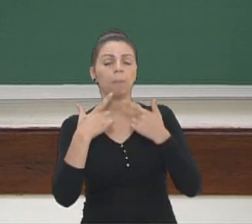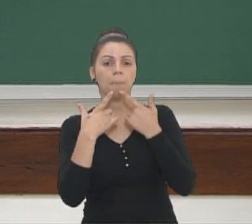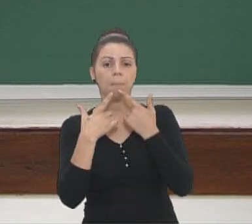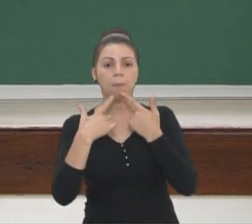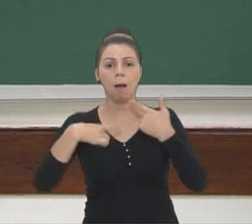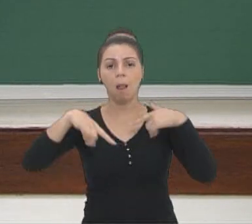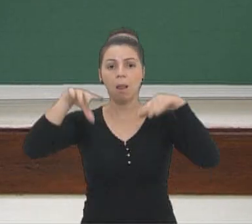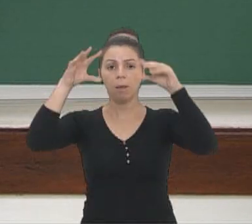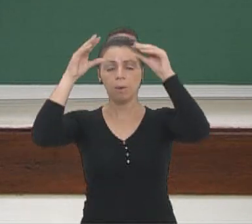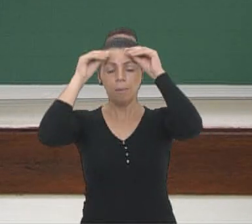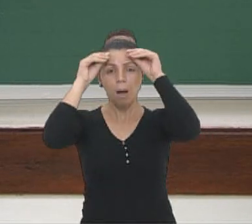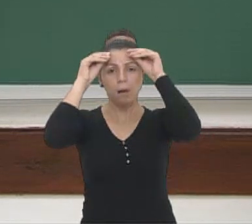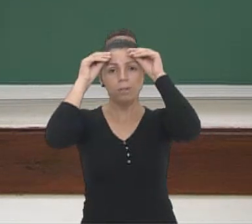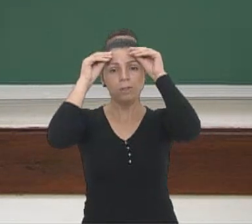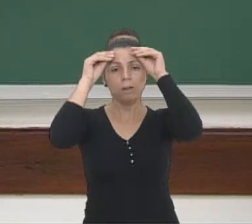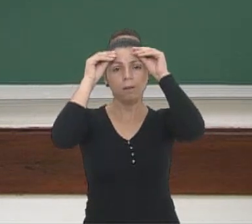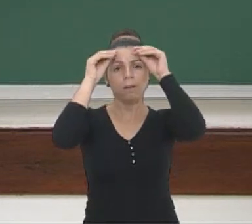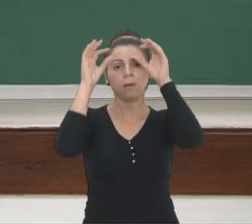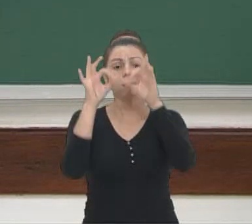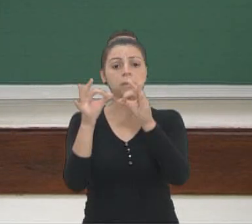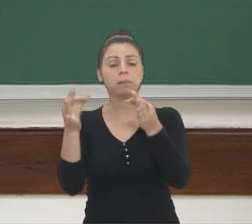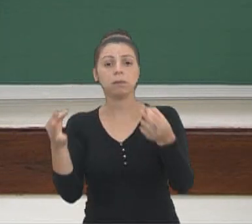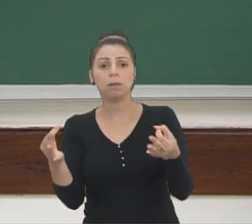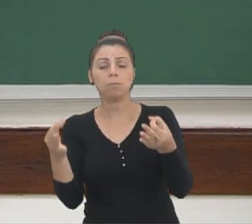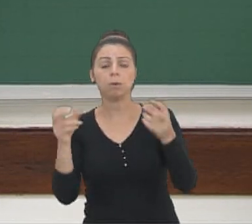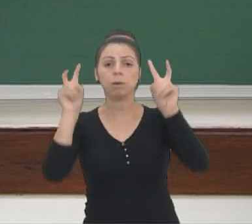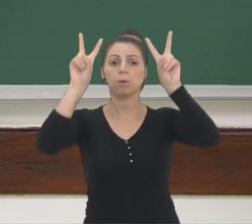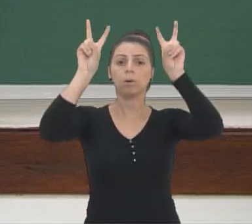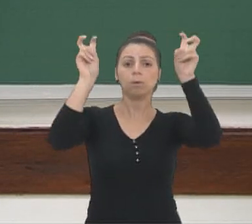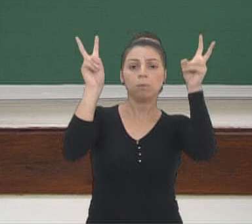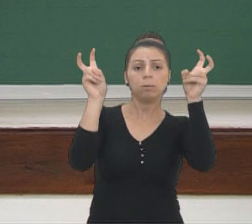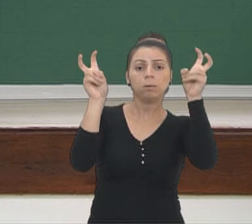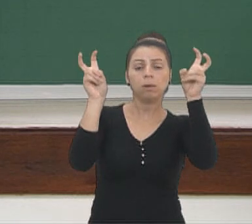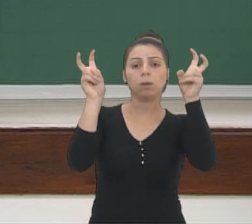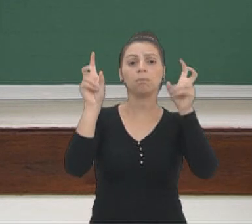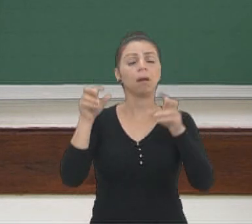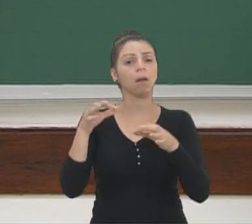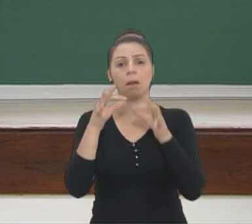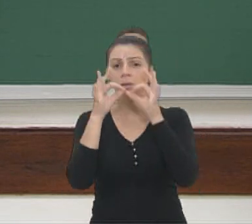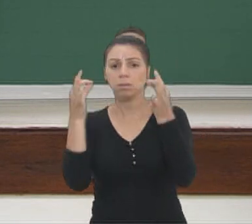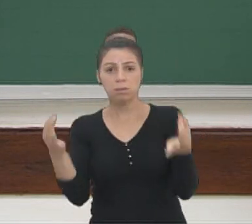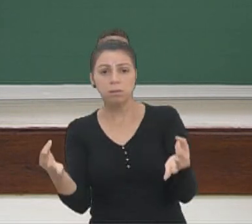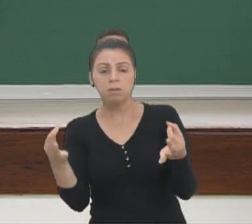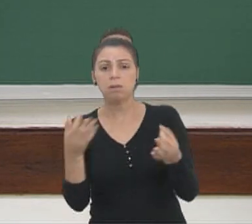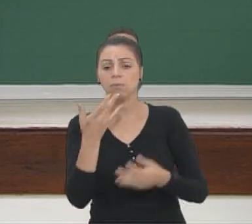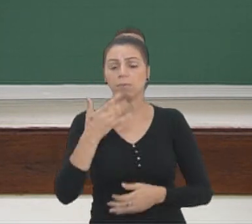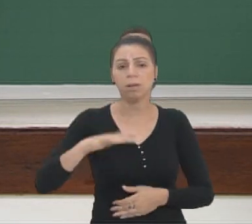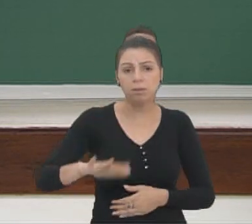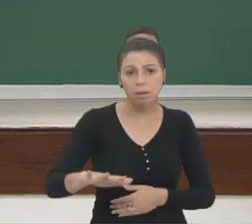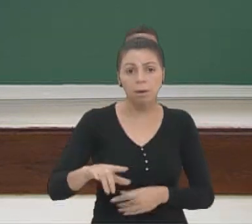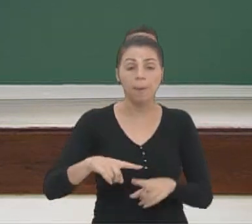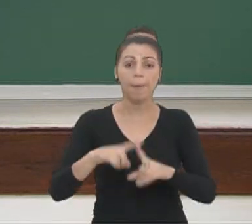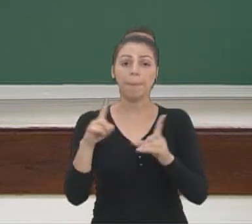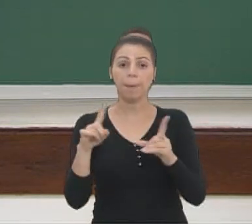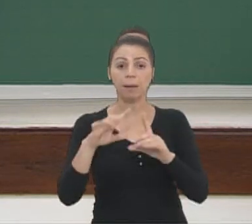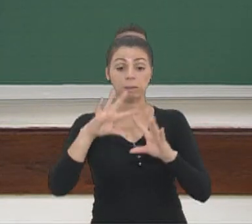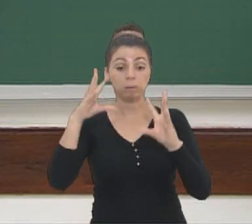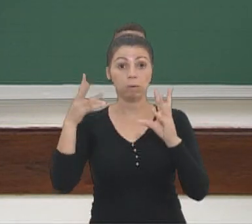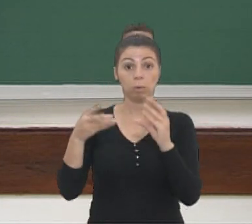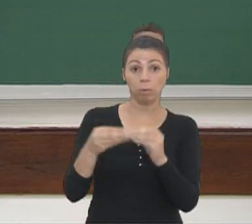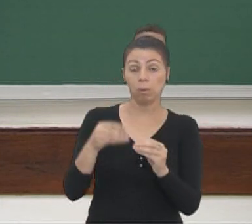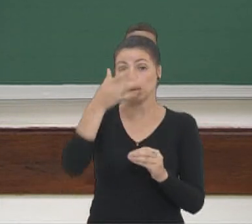mais acessível à criança, o tema vai ser mais favorável àquela criança, certo? Mas todos podem entender.